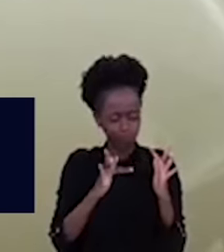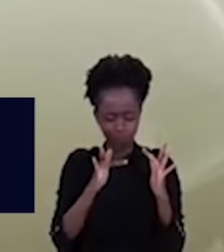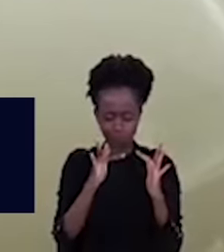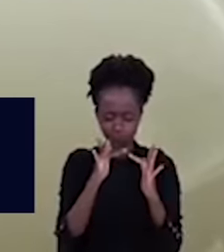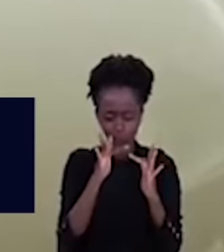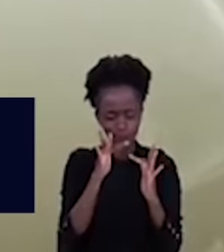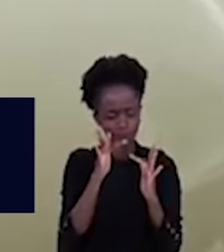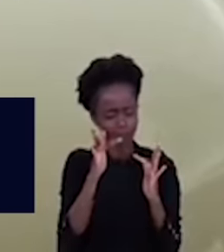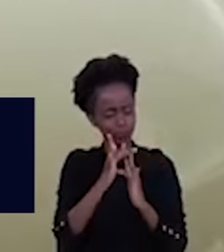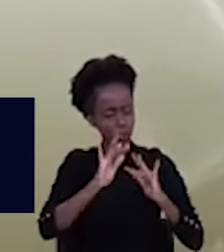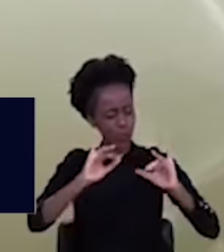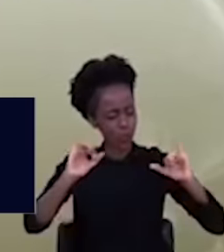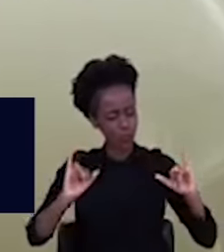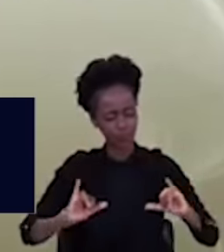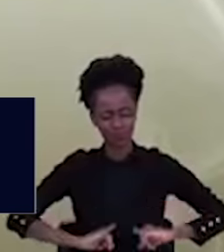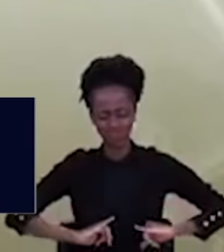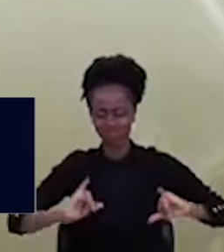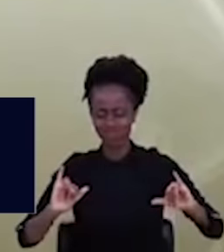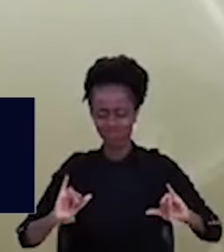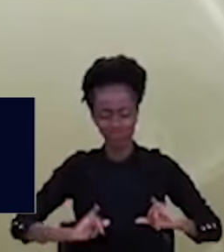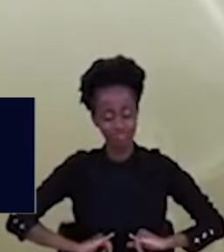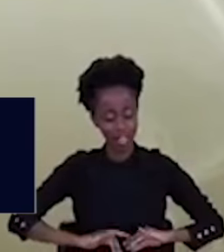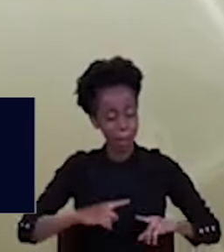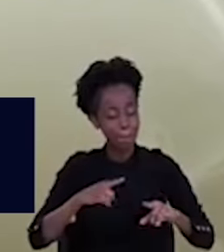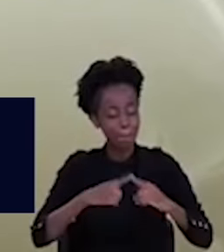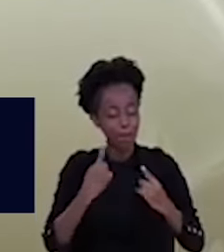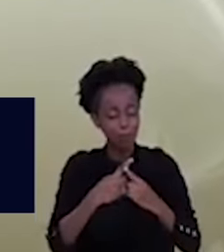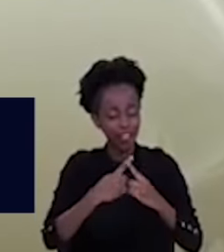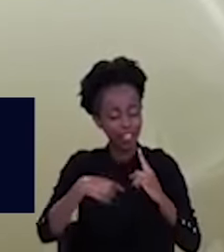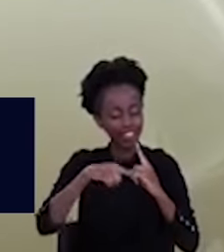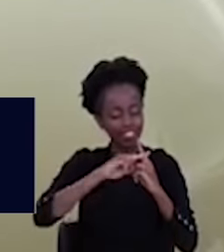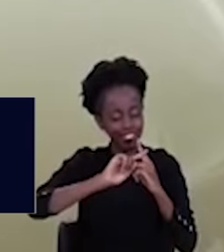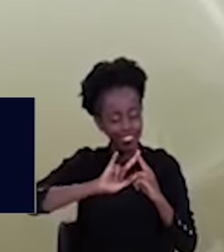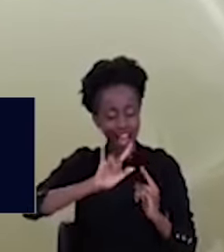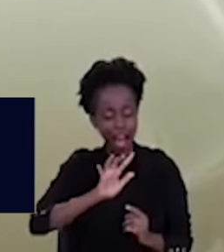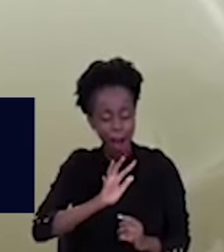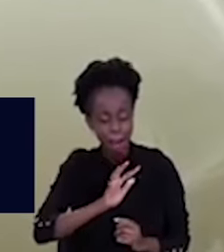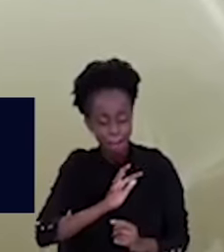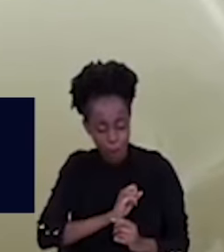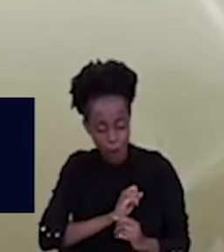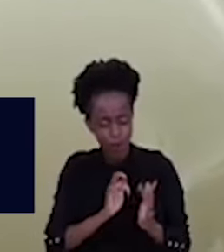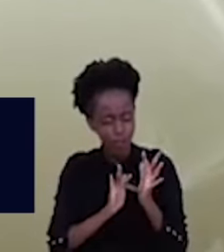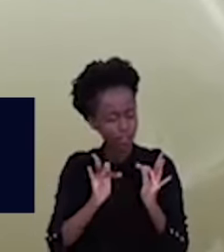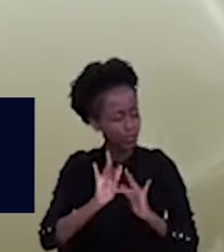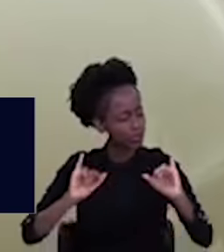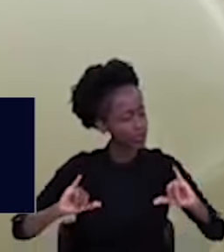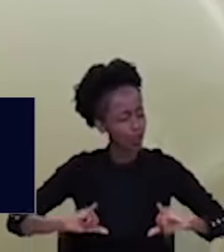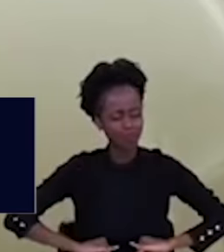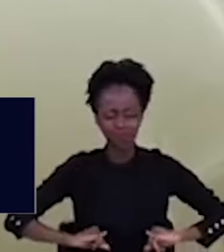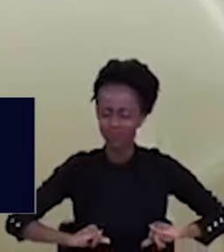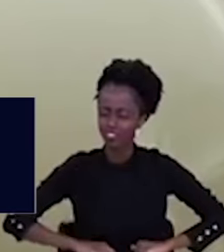humilhado. Mantenha a distância, foi ferido, por favor. Foi ferido, também humilhado. Por amor ele sofreu calado. Por